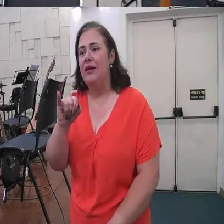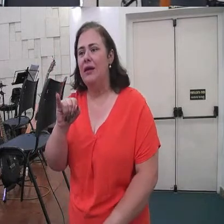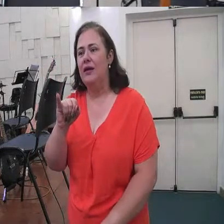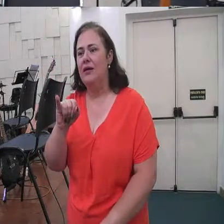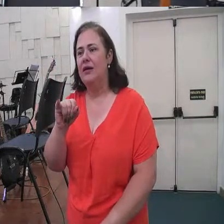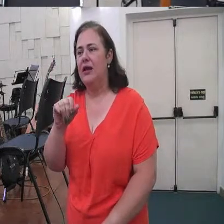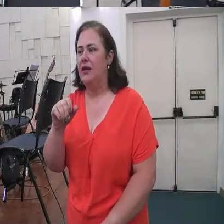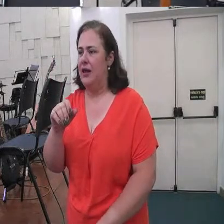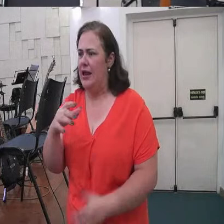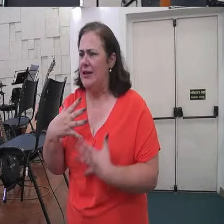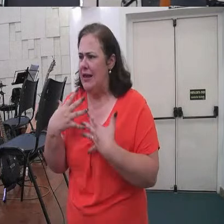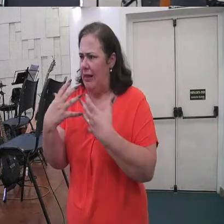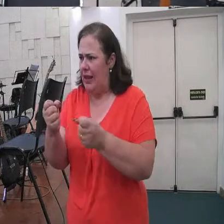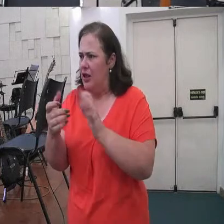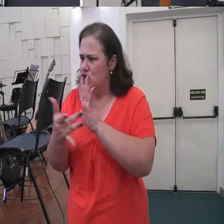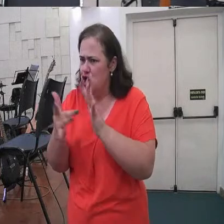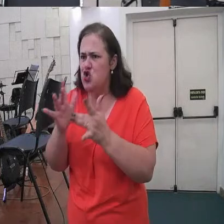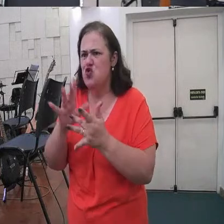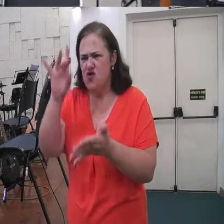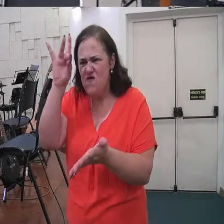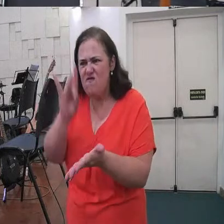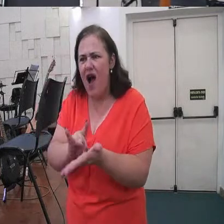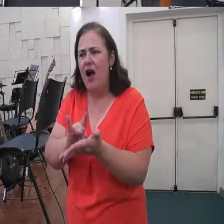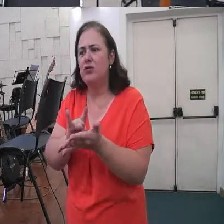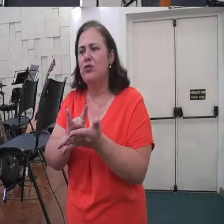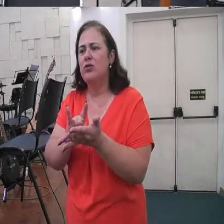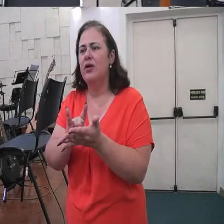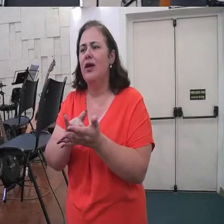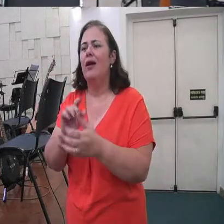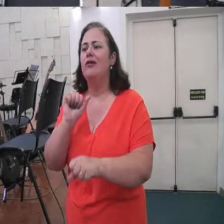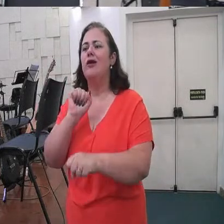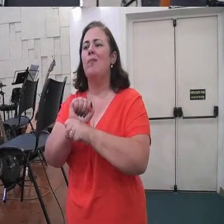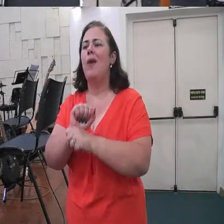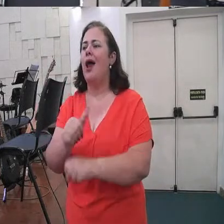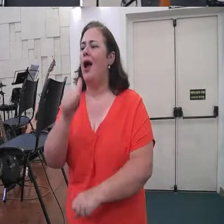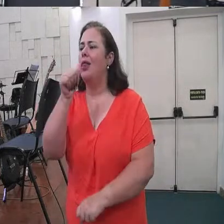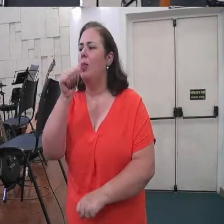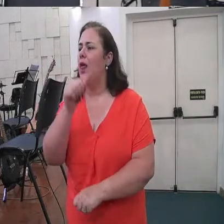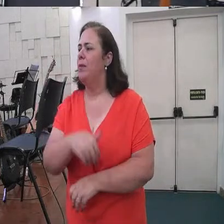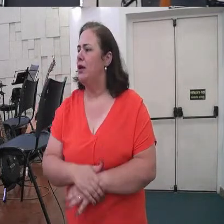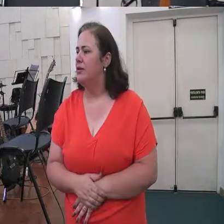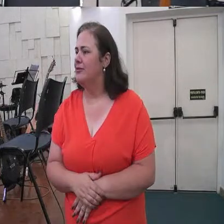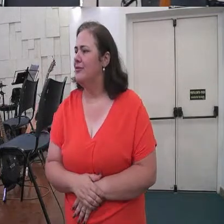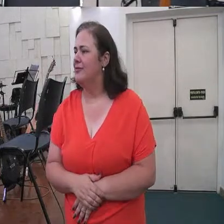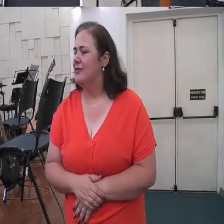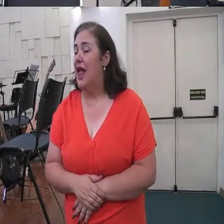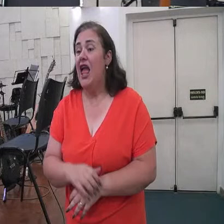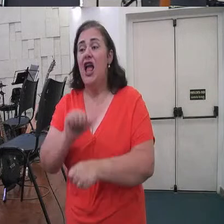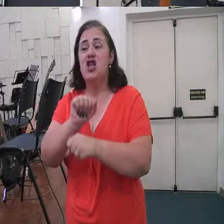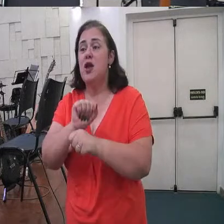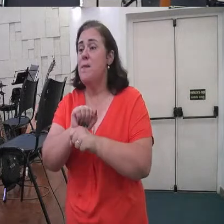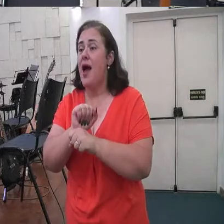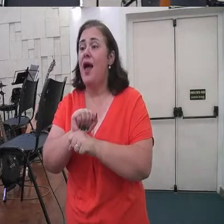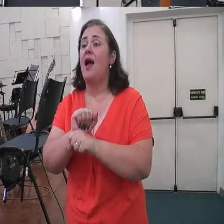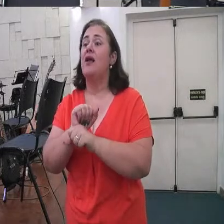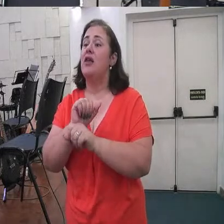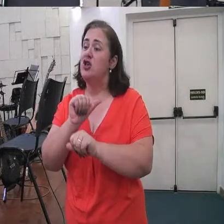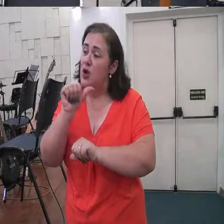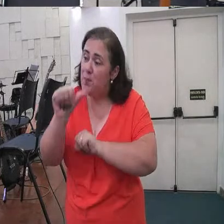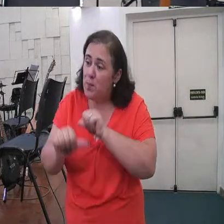que demonstra através da vida que aquela fé realmente é real e